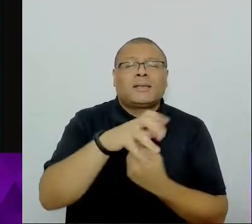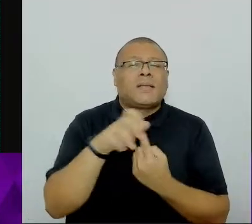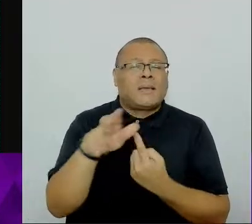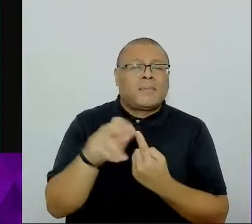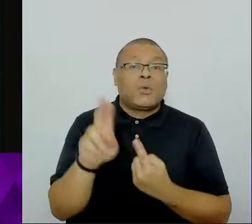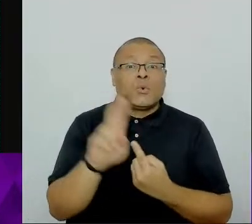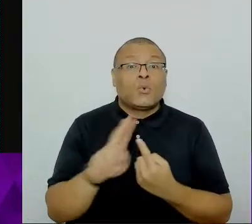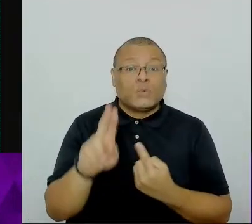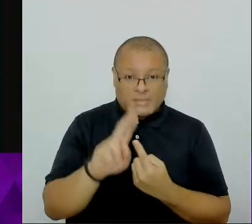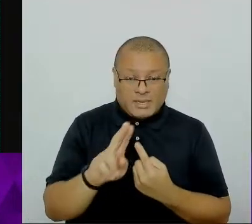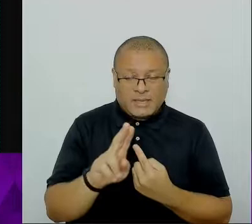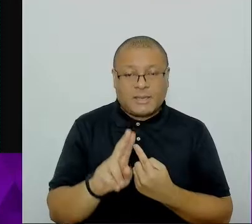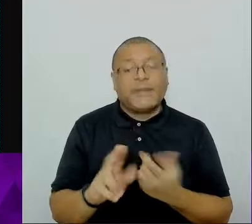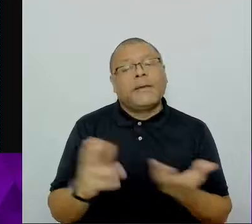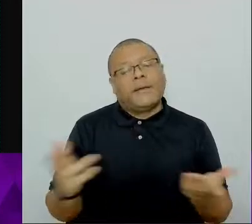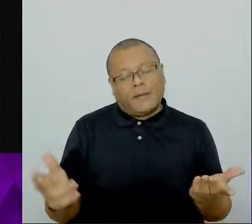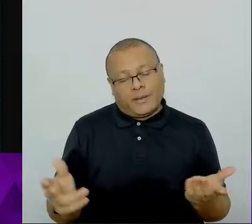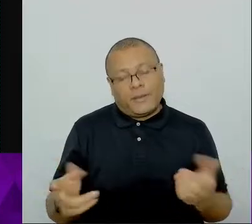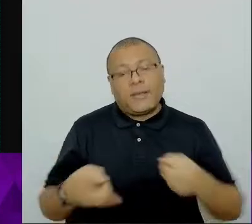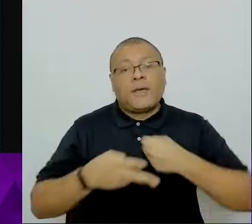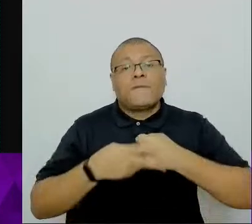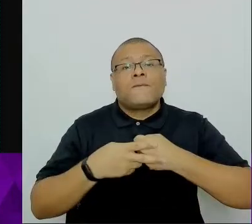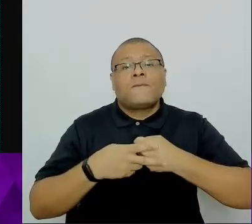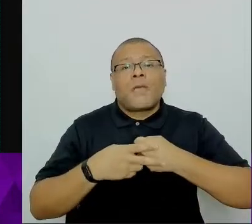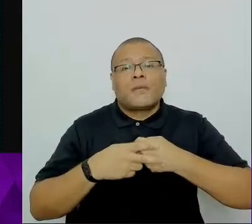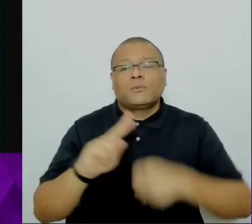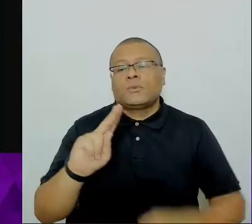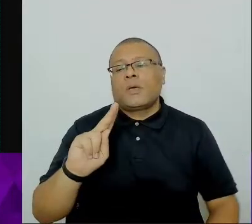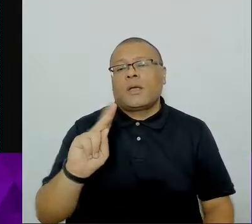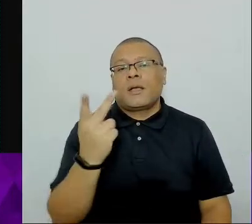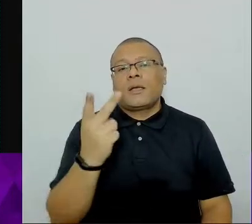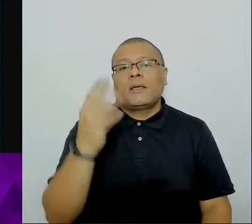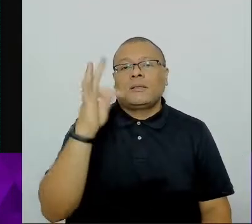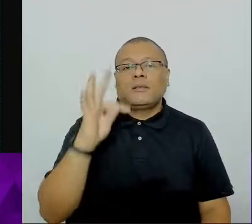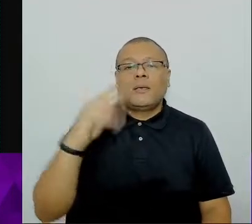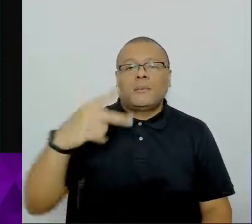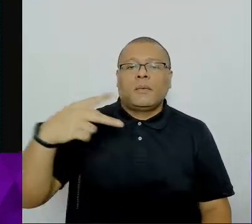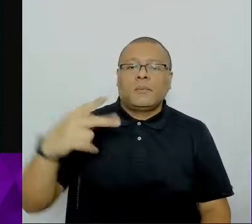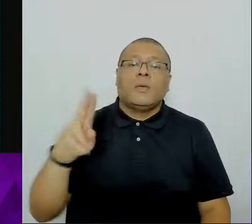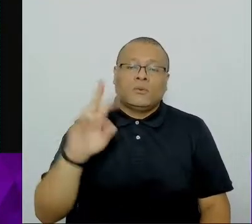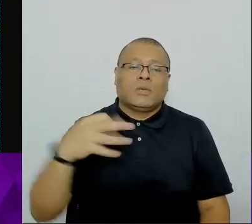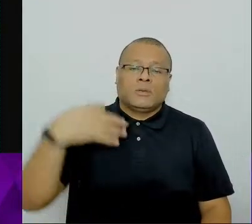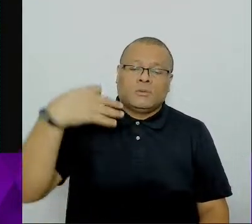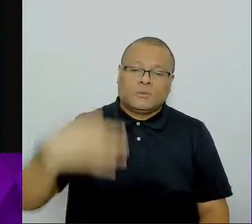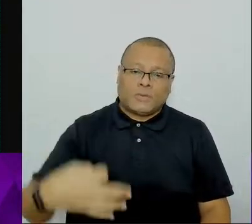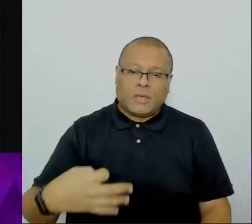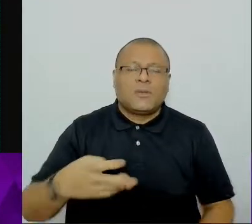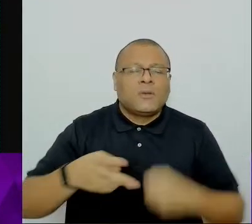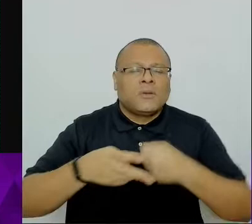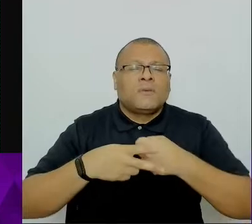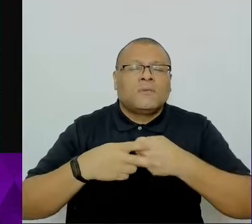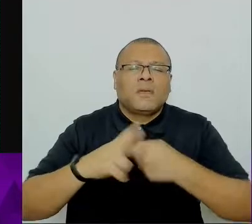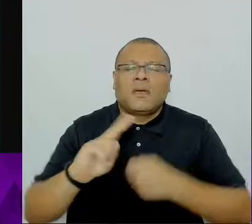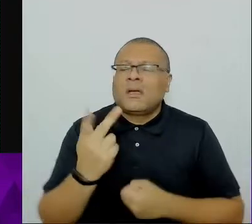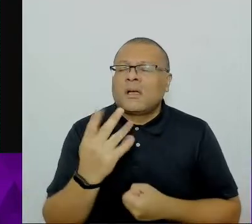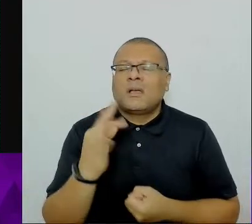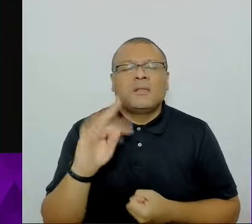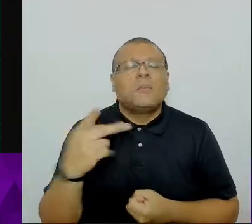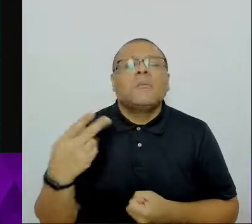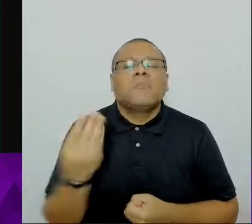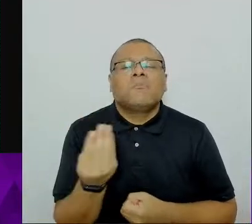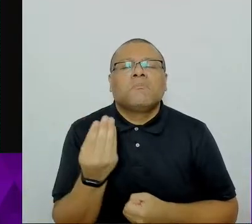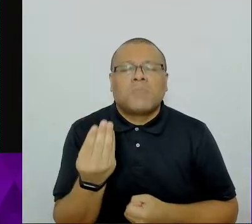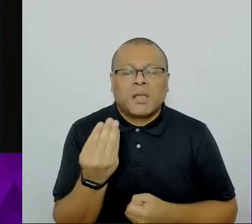no nível de verbos HTTP sendo utilizados da maneira correta. Ou seja, os verbos HTTP, eles servem para dar